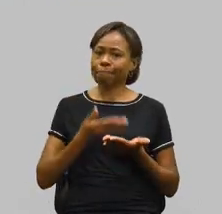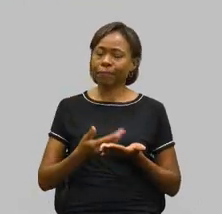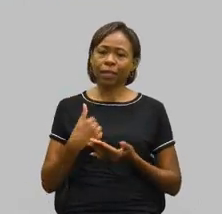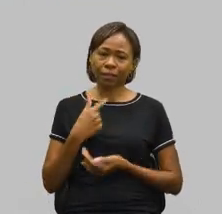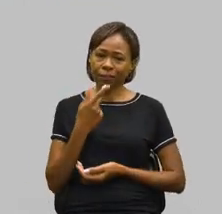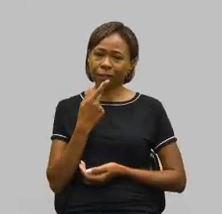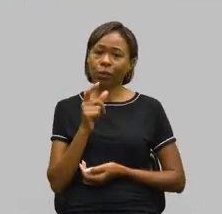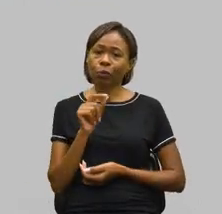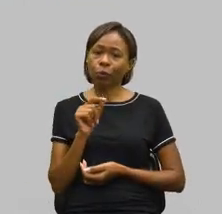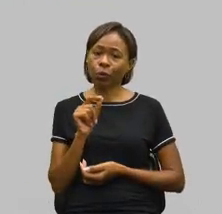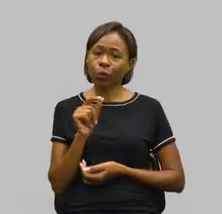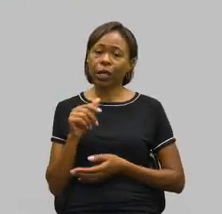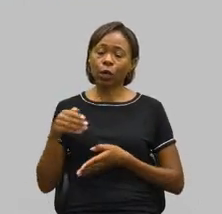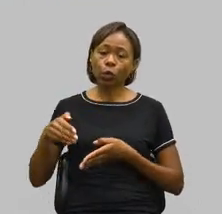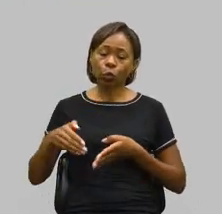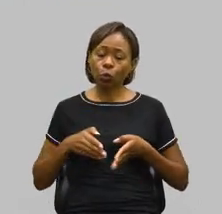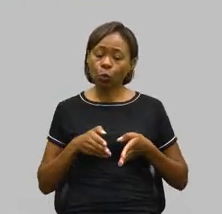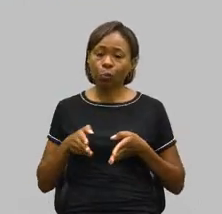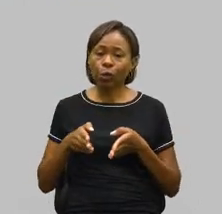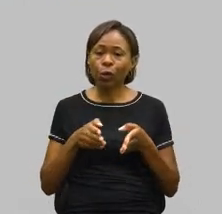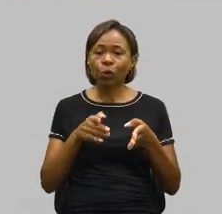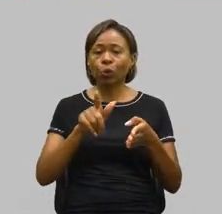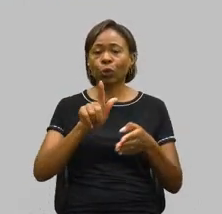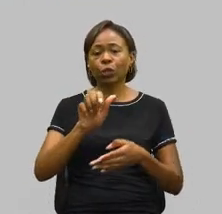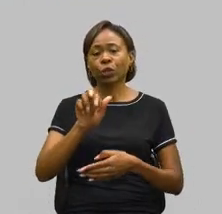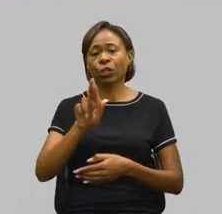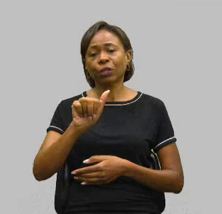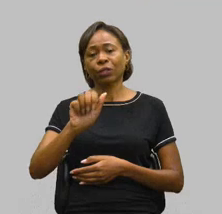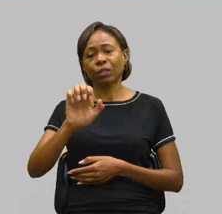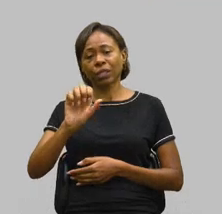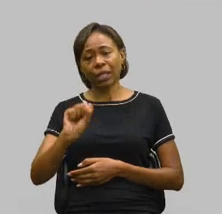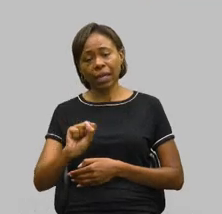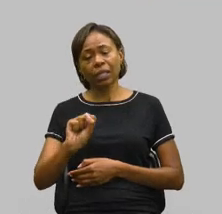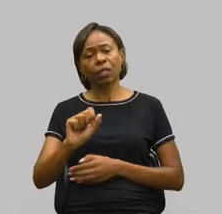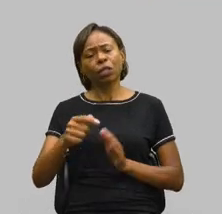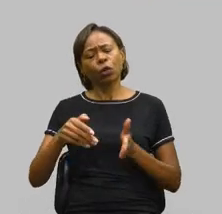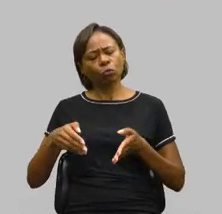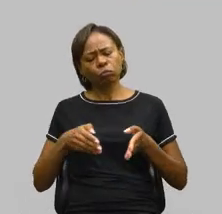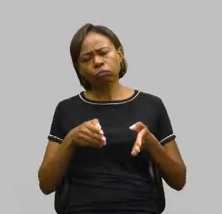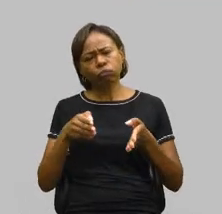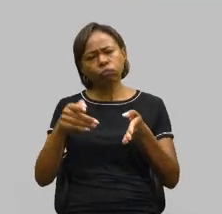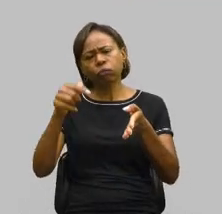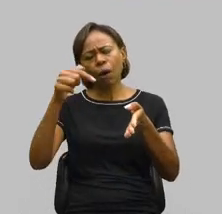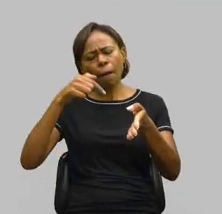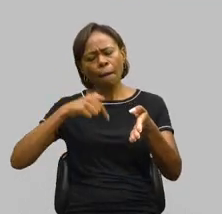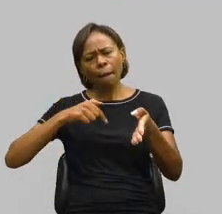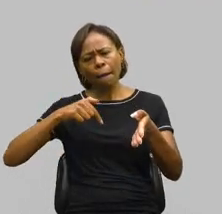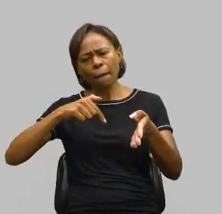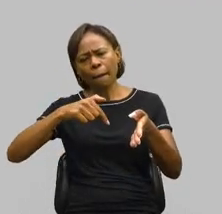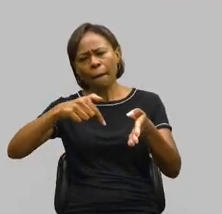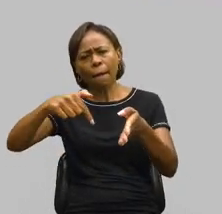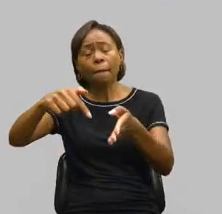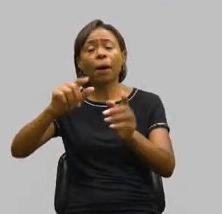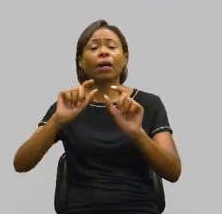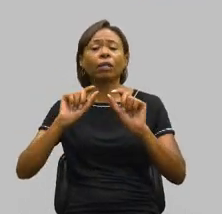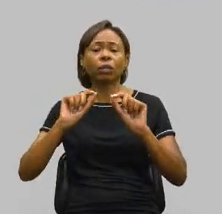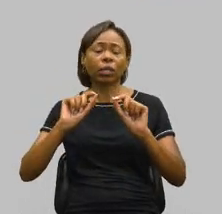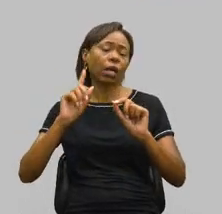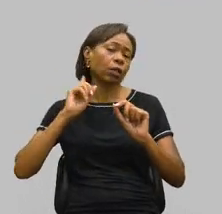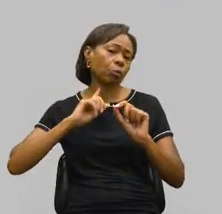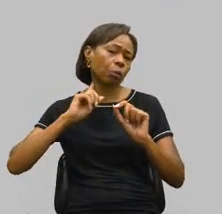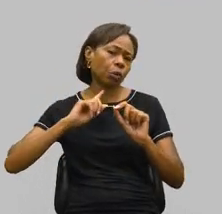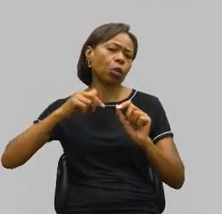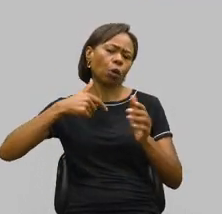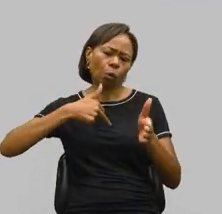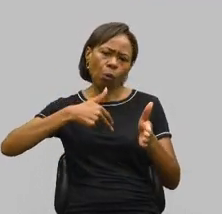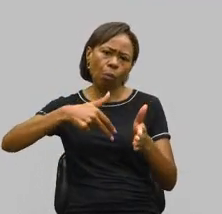do percursos Gerais que fala de todo o caminho que o o o mineiro ele pode passar